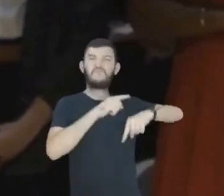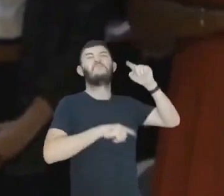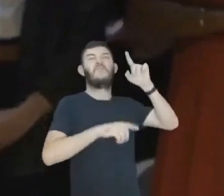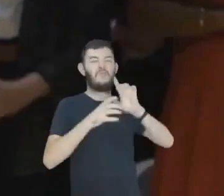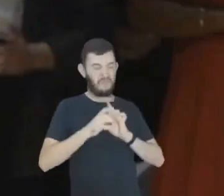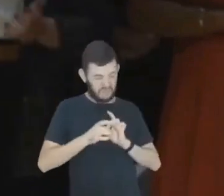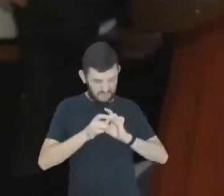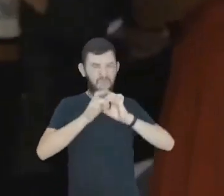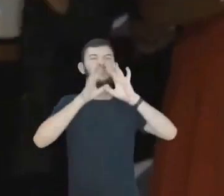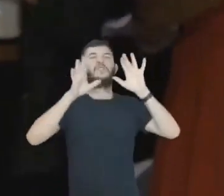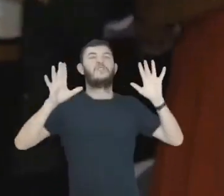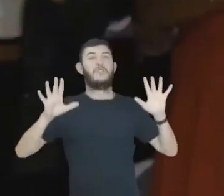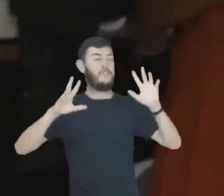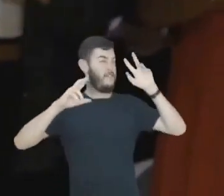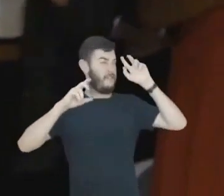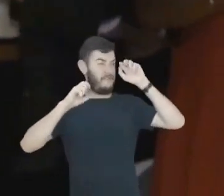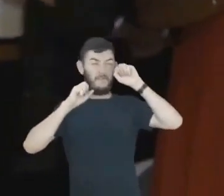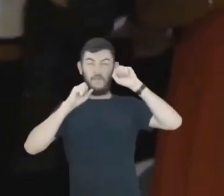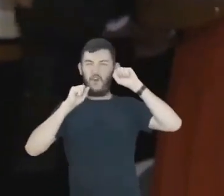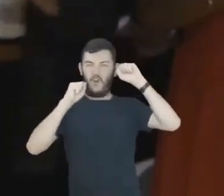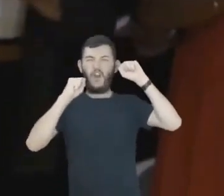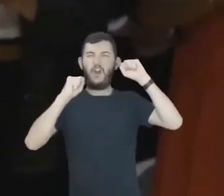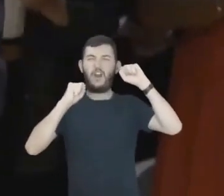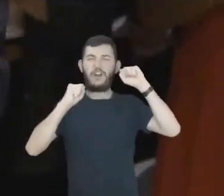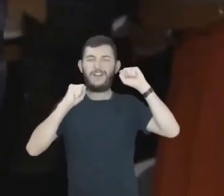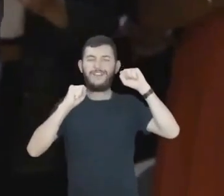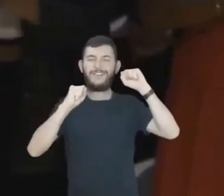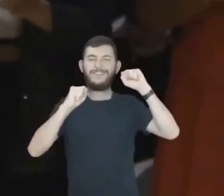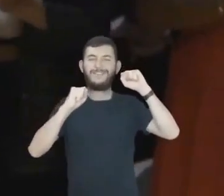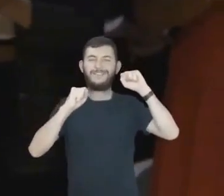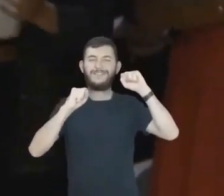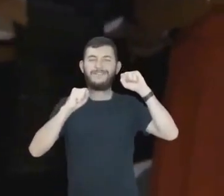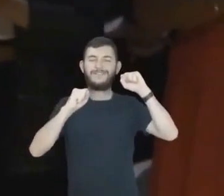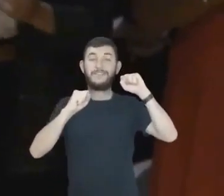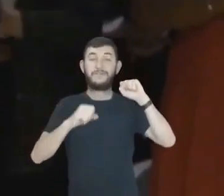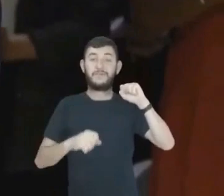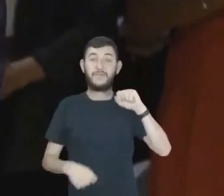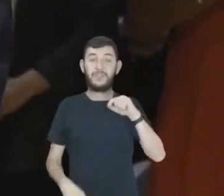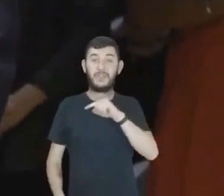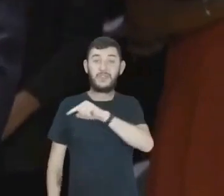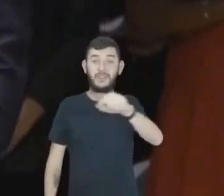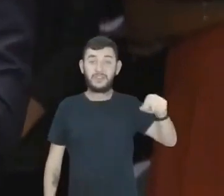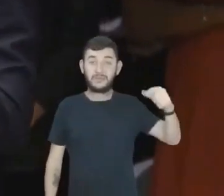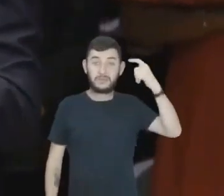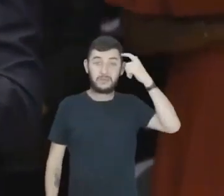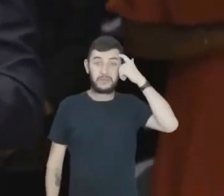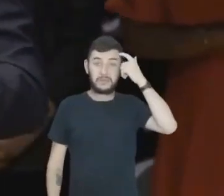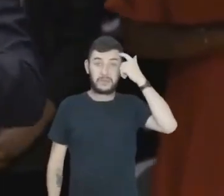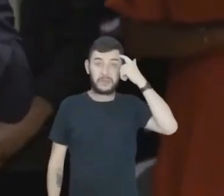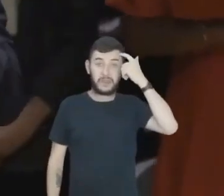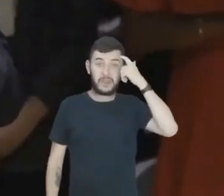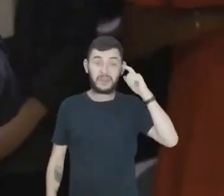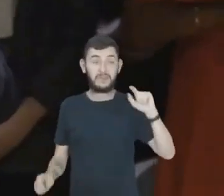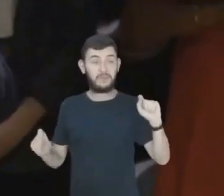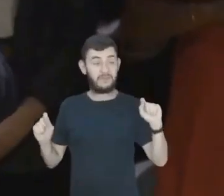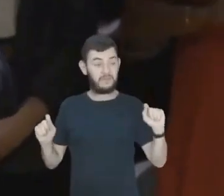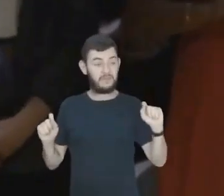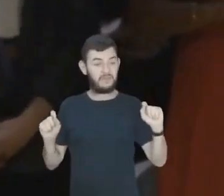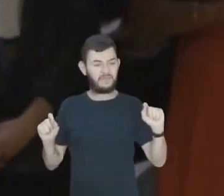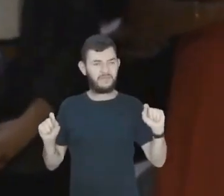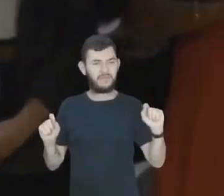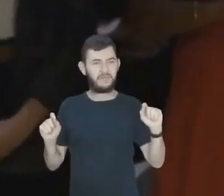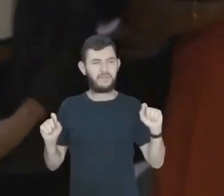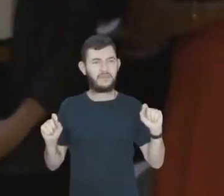entrei e se ele achava o caiu nos tirar se eles achavam que o